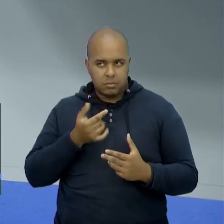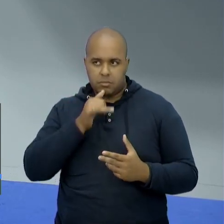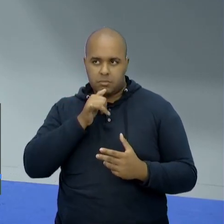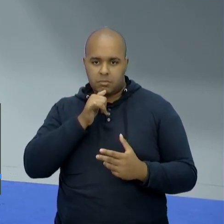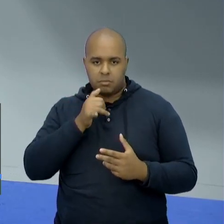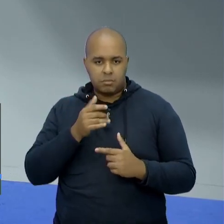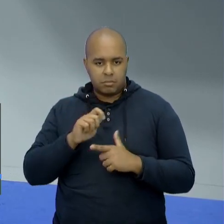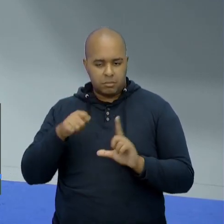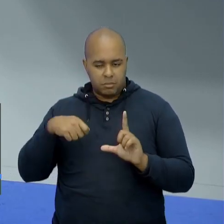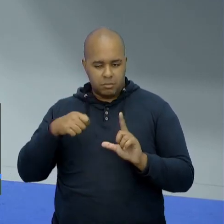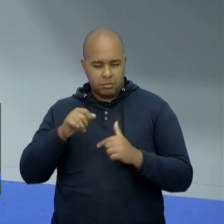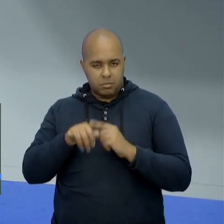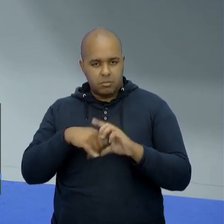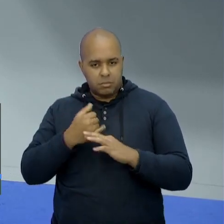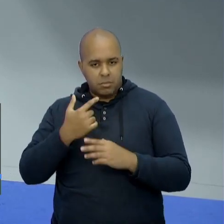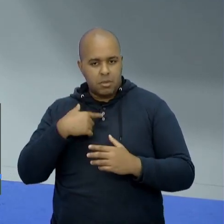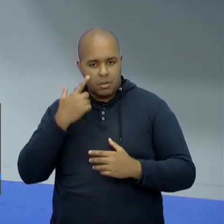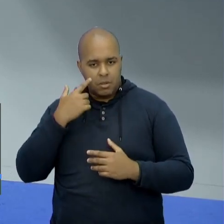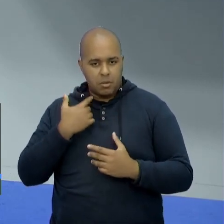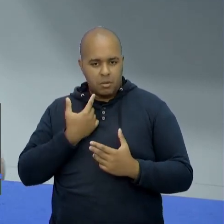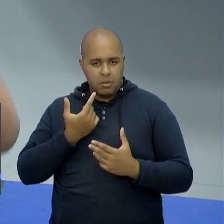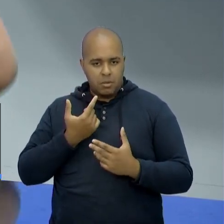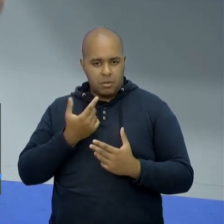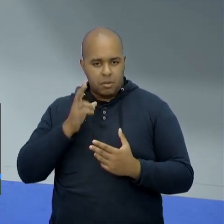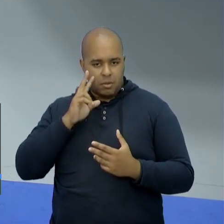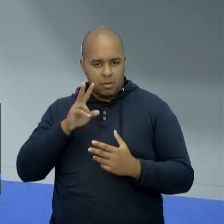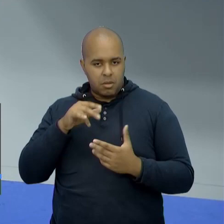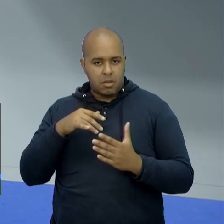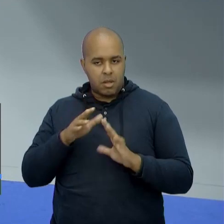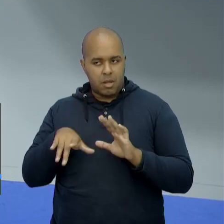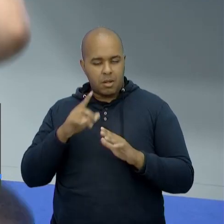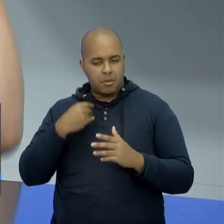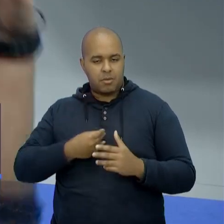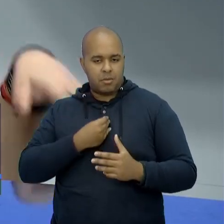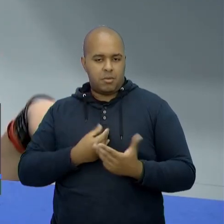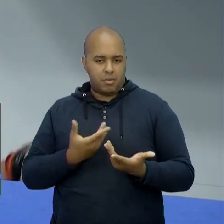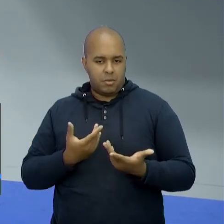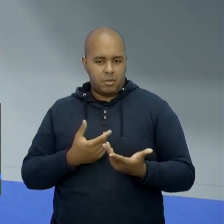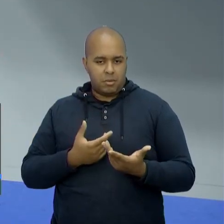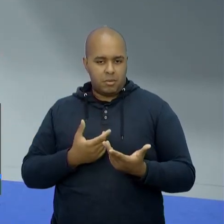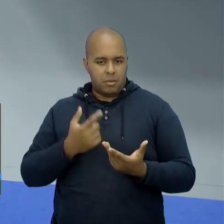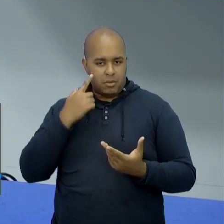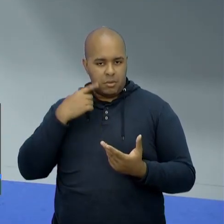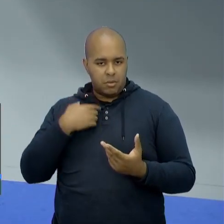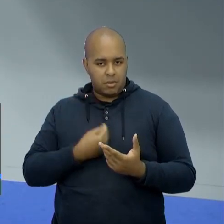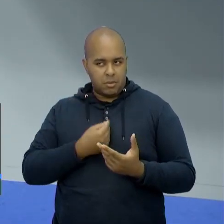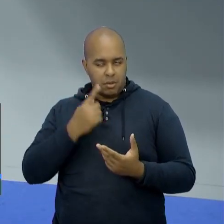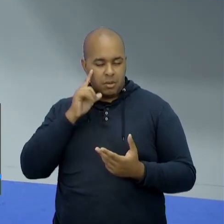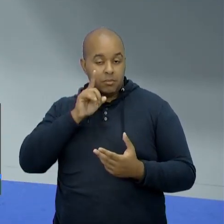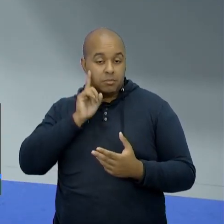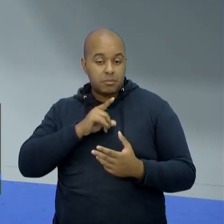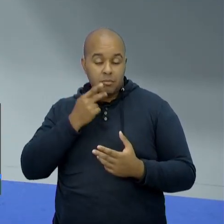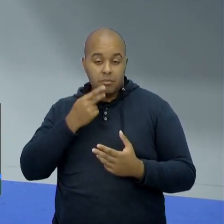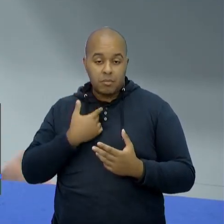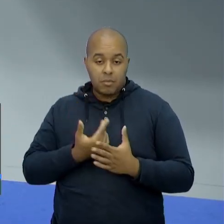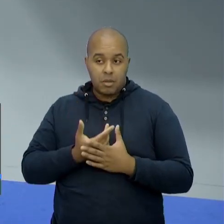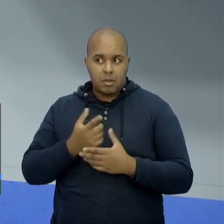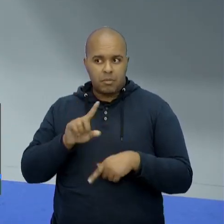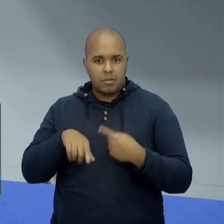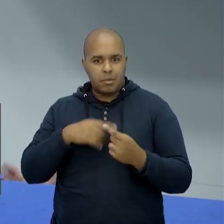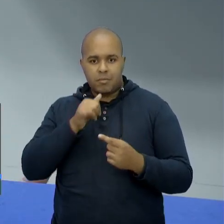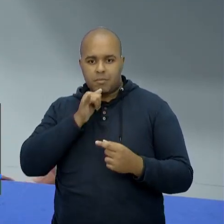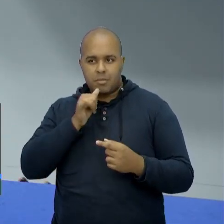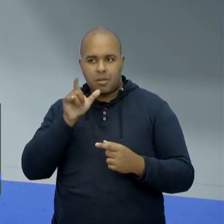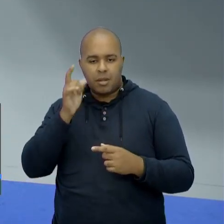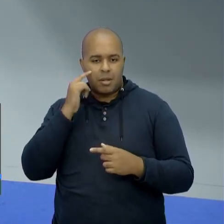exemplo, em vídeo do YouTube, que tem uns blogueiros que eu assisto, que eles moram nos Estados Unidos. Gente, vídeo de Halloween, eu super recomendo. E aí, por